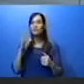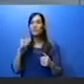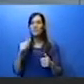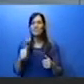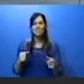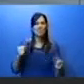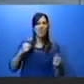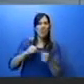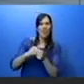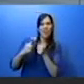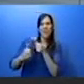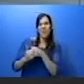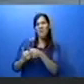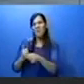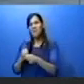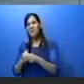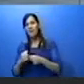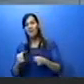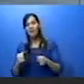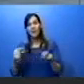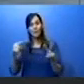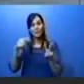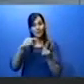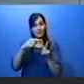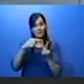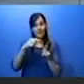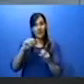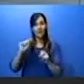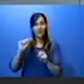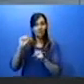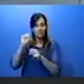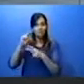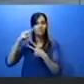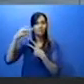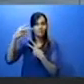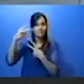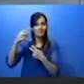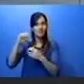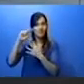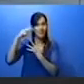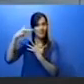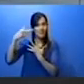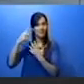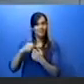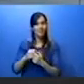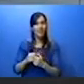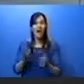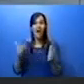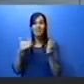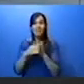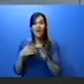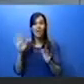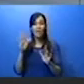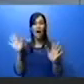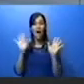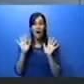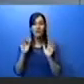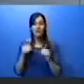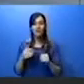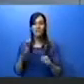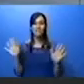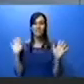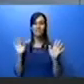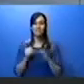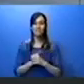destruindo na potenciação, ok? Até a nossa próxima aula, pessoal. Nos vemos lá.